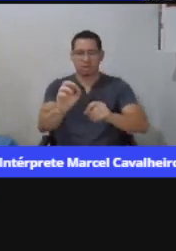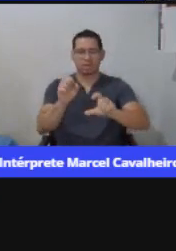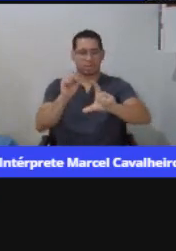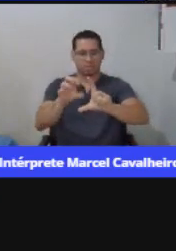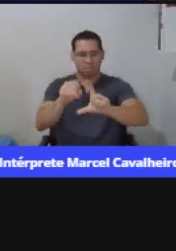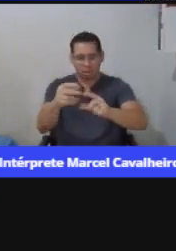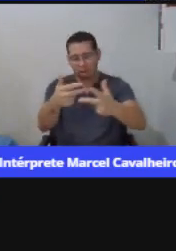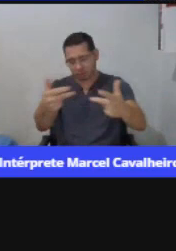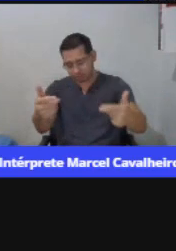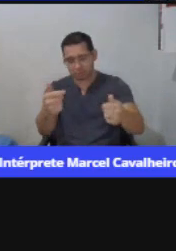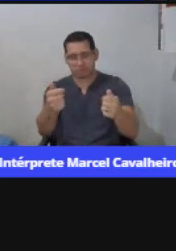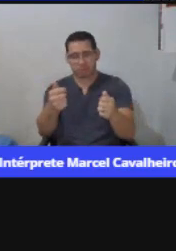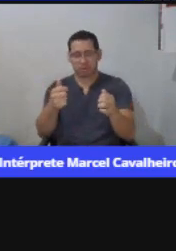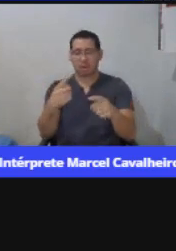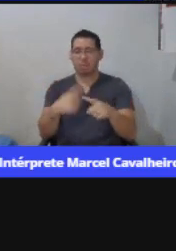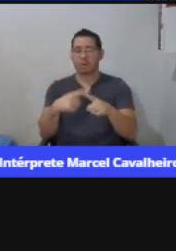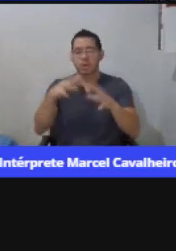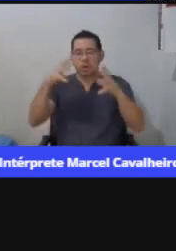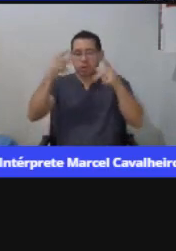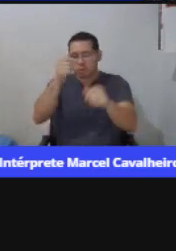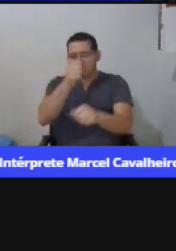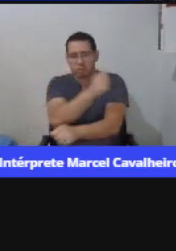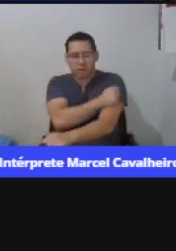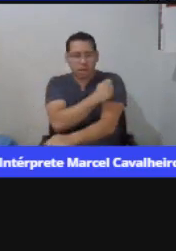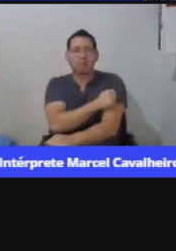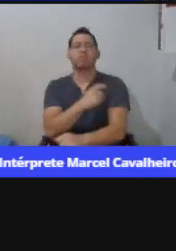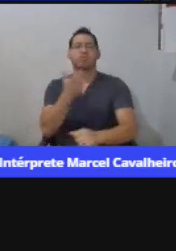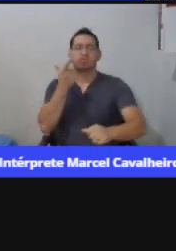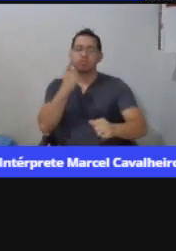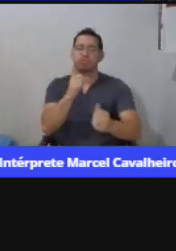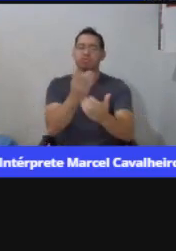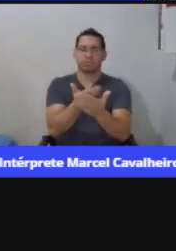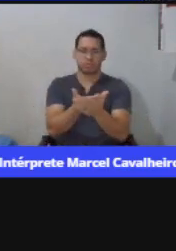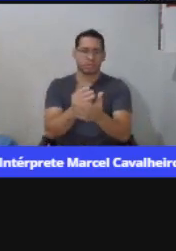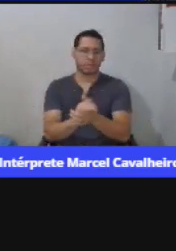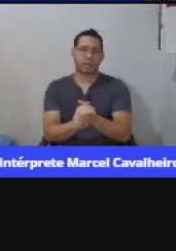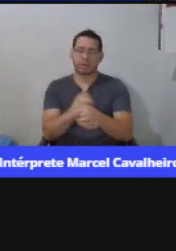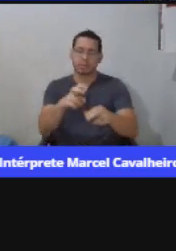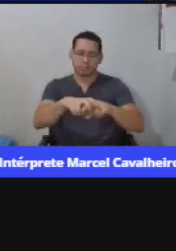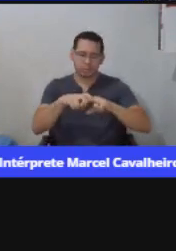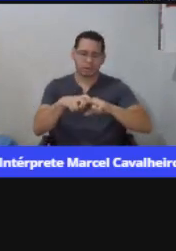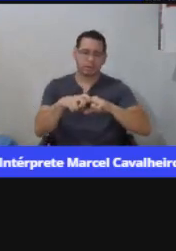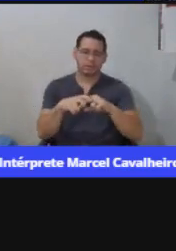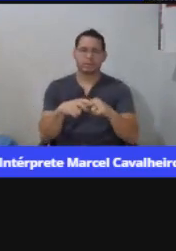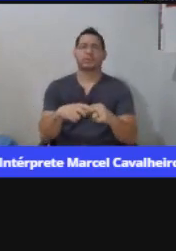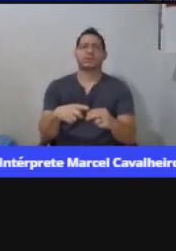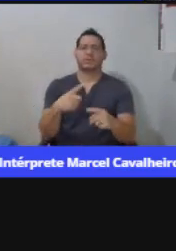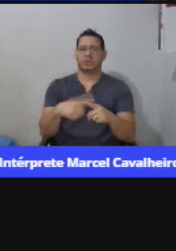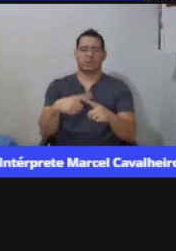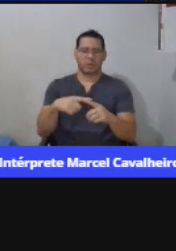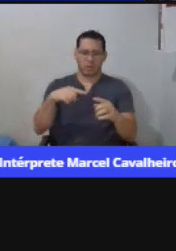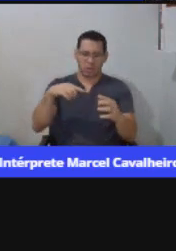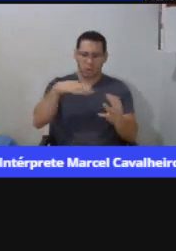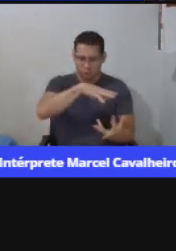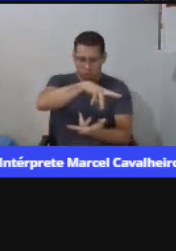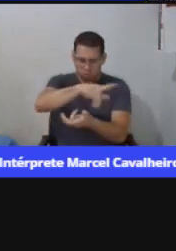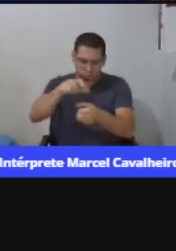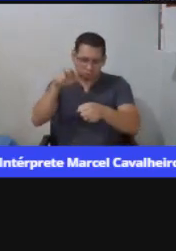todos os estudantes. Então, por conta dessa situação global da saúde, como a gente vem falando, e dentro da